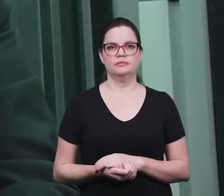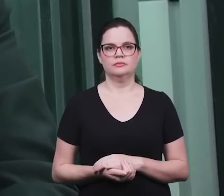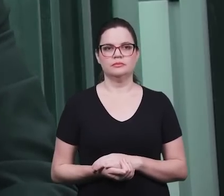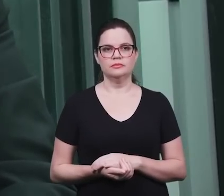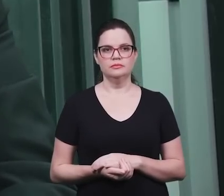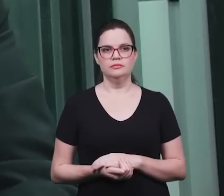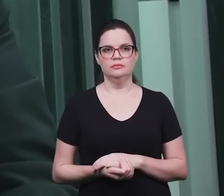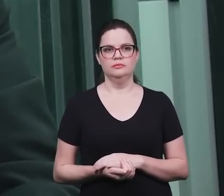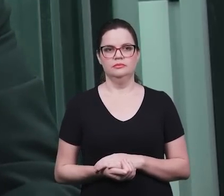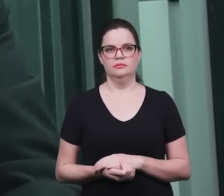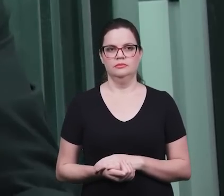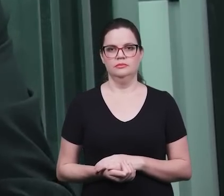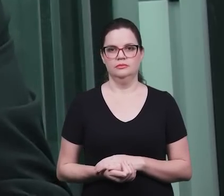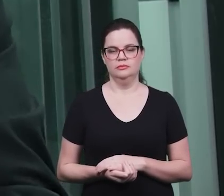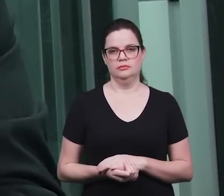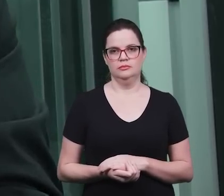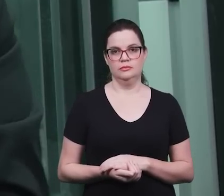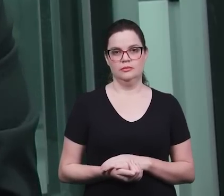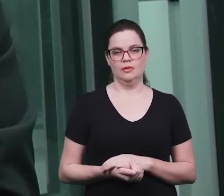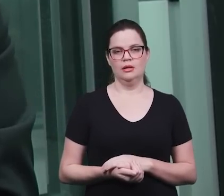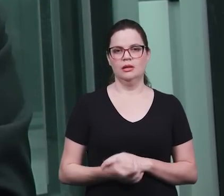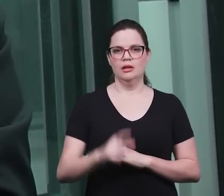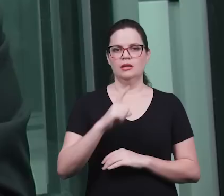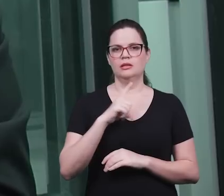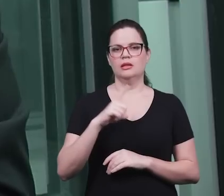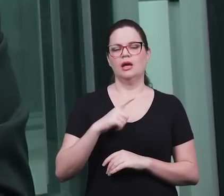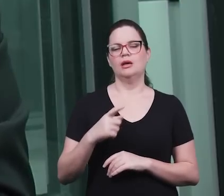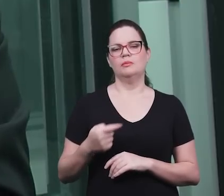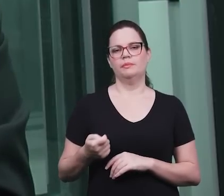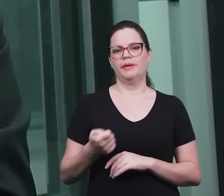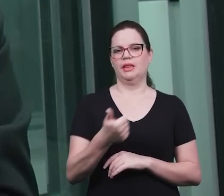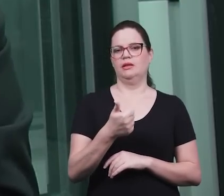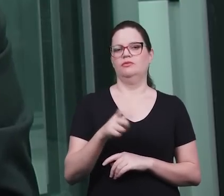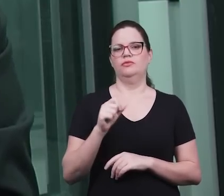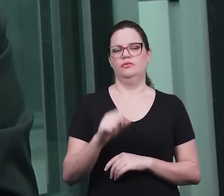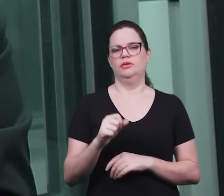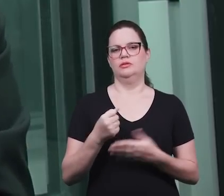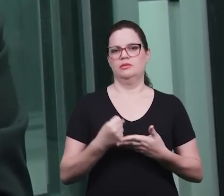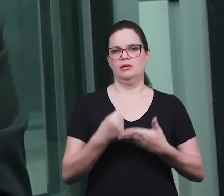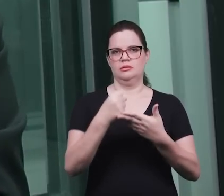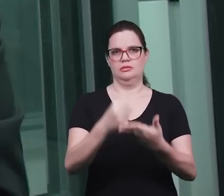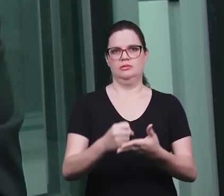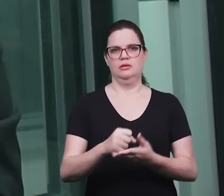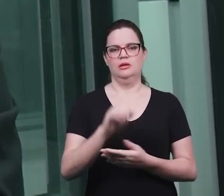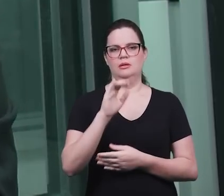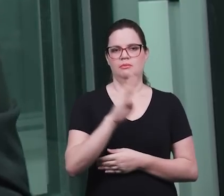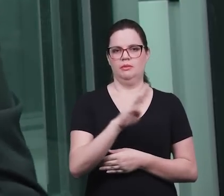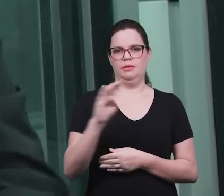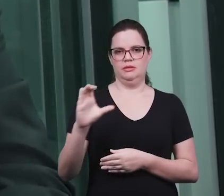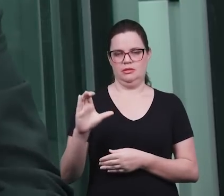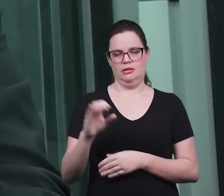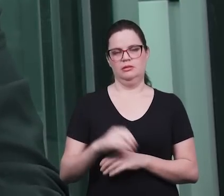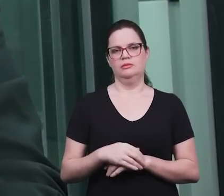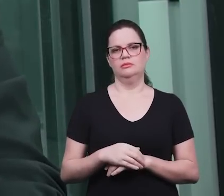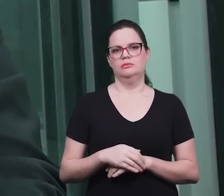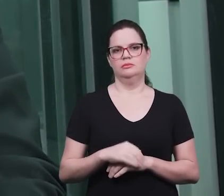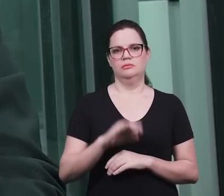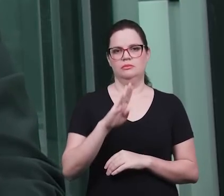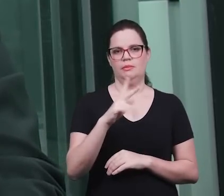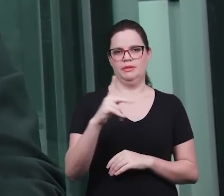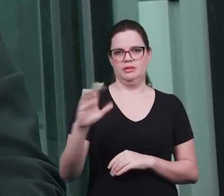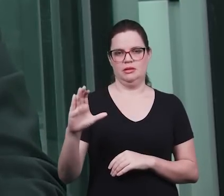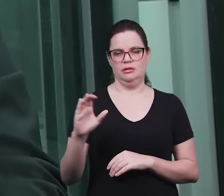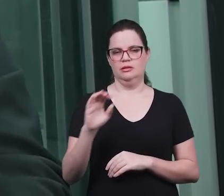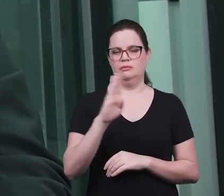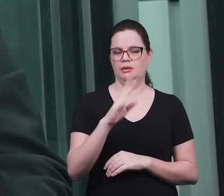ela possivelmente, existe um benefício chamado benefício assistencial, que é o PBC, o LOAS, né?